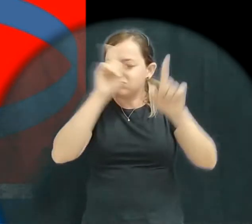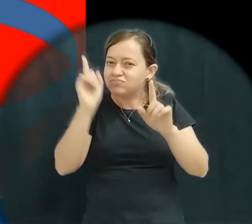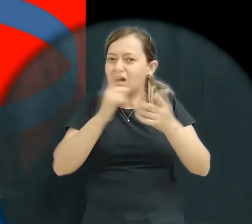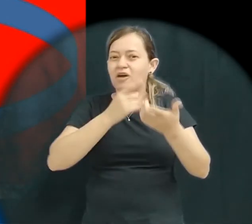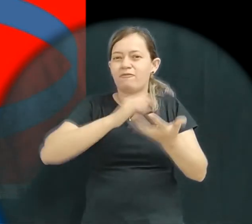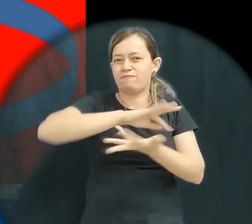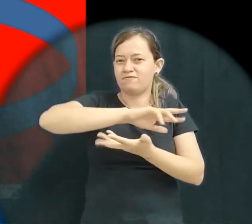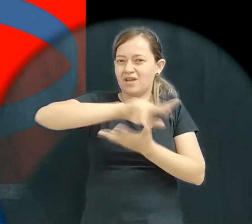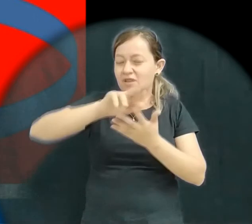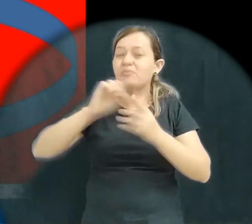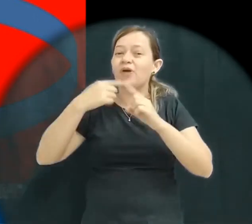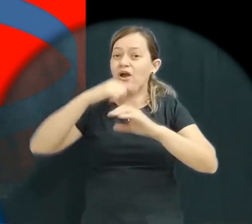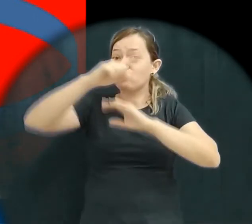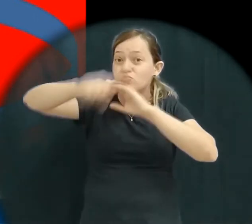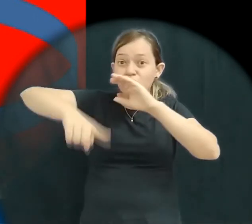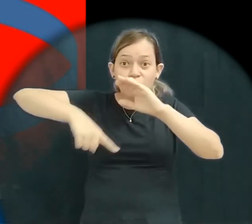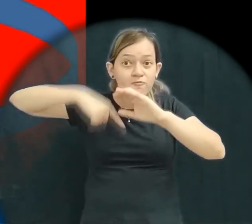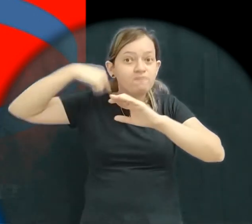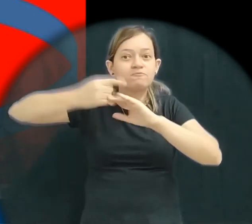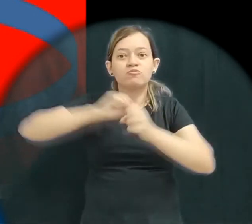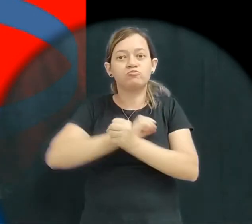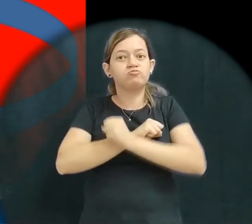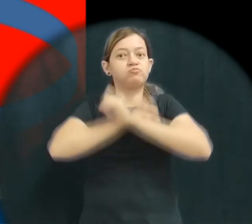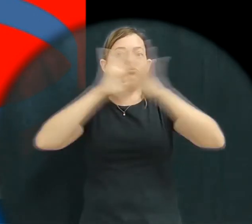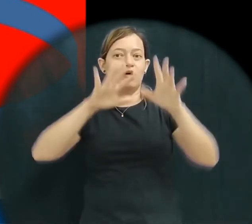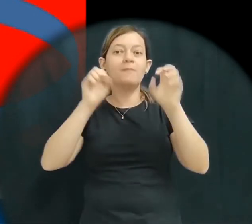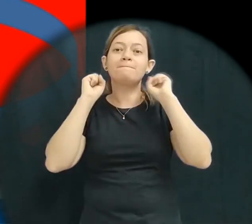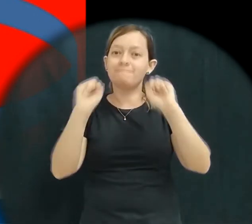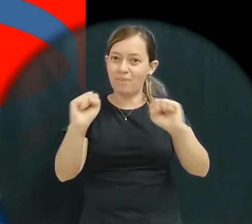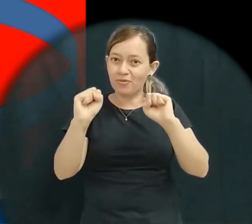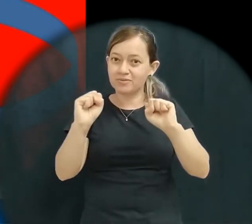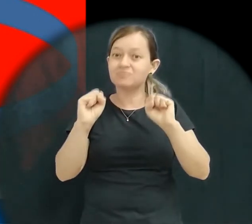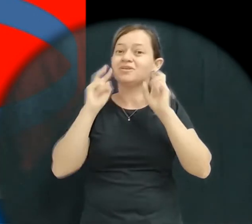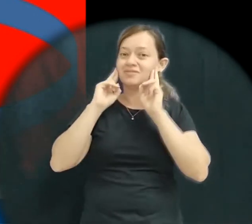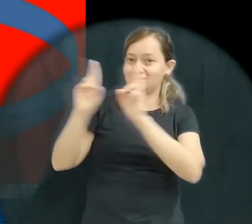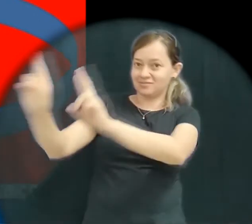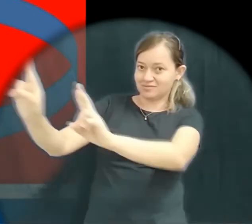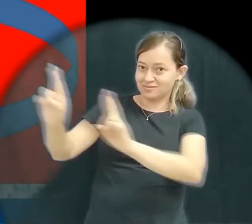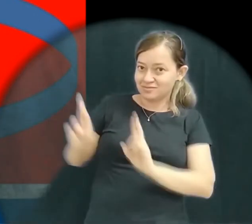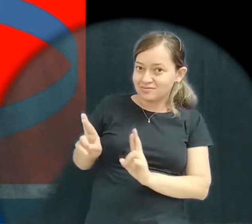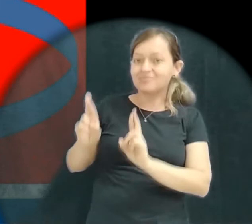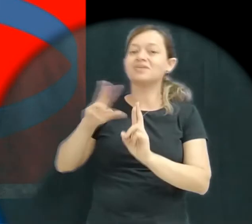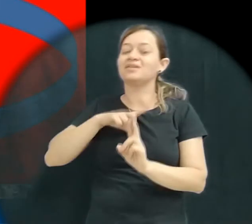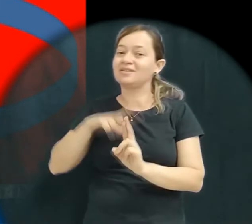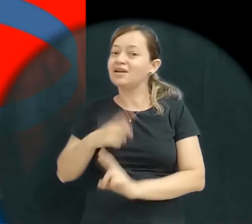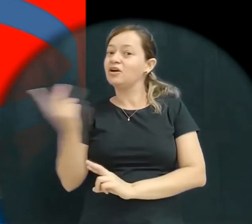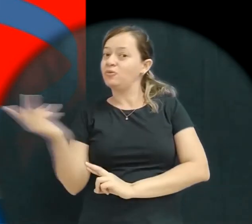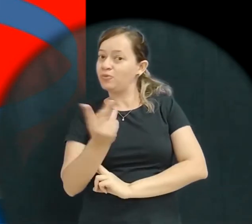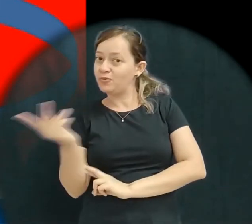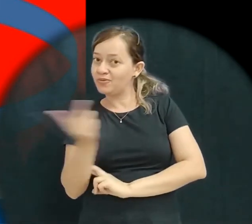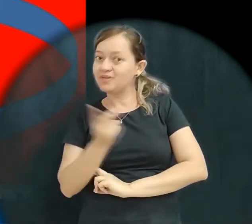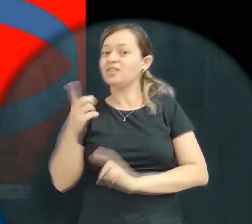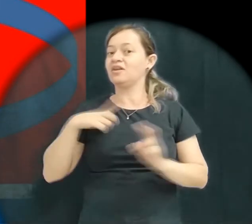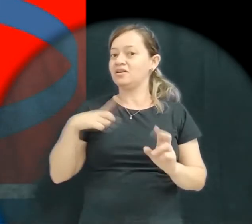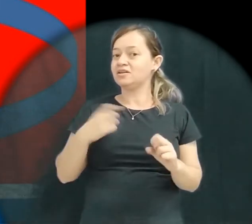acabar com todo o planeta. Por isso a denominação de equilíbrio do terror, onde eles se respeitavam porque sabiam que tanto um como o outro